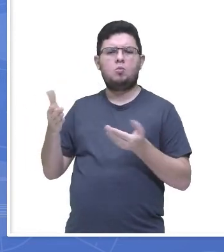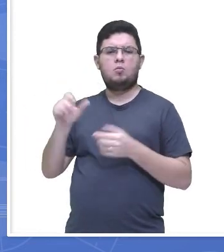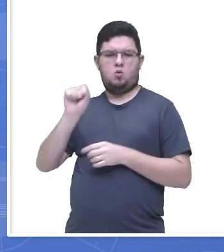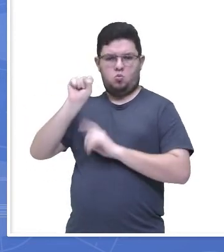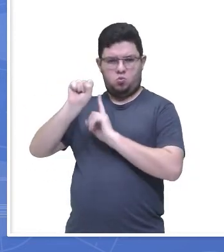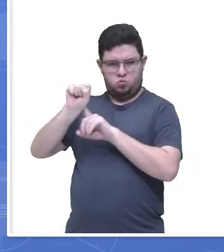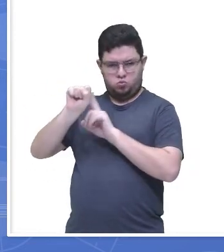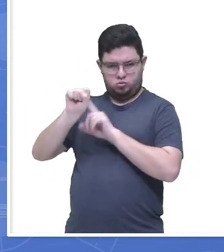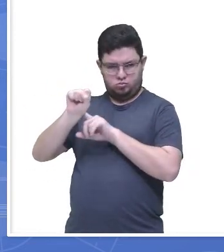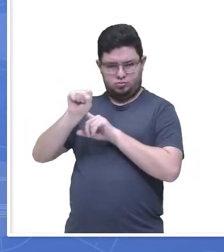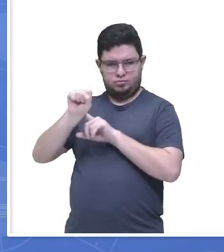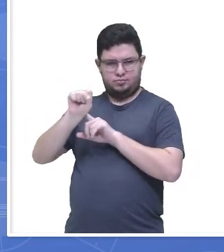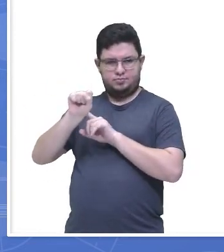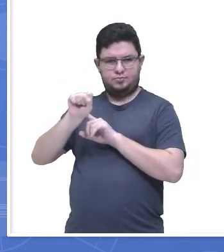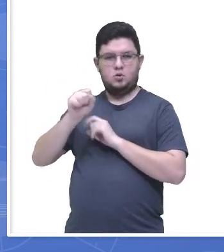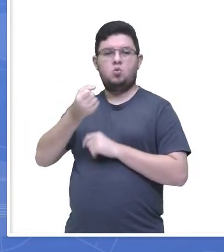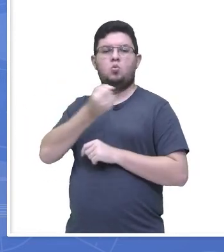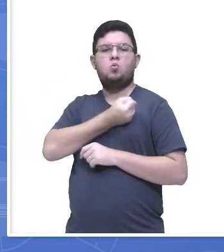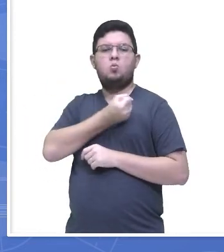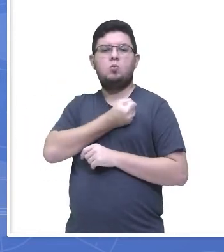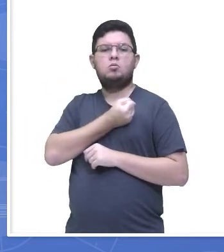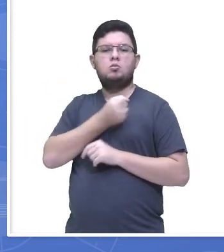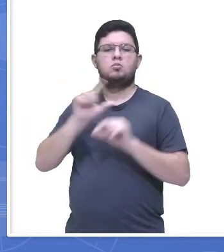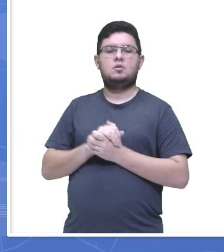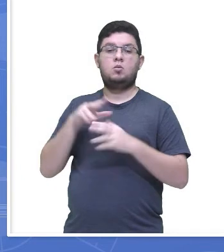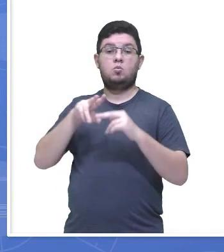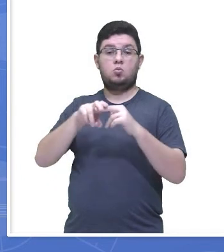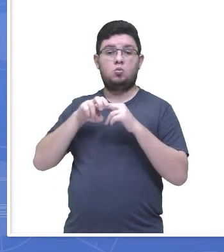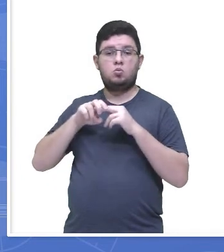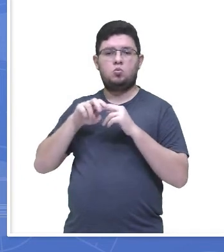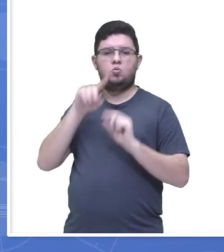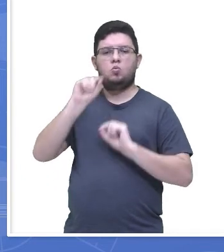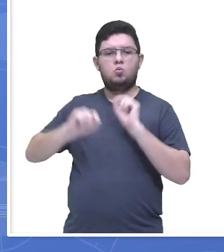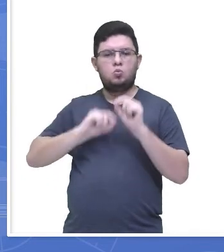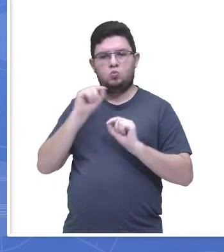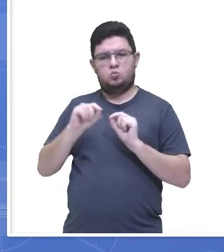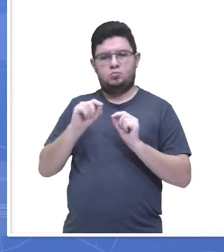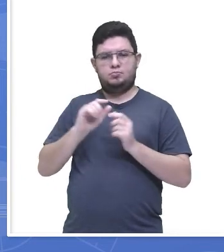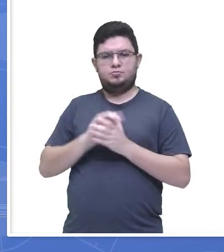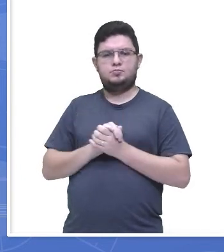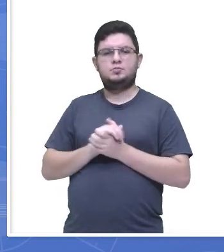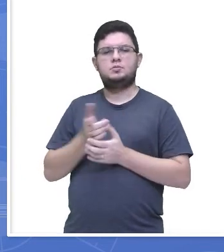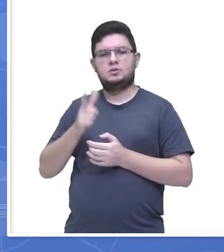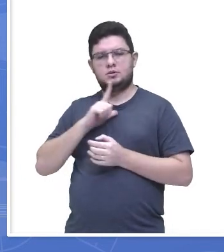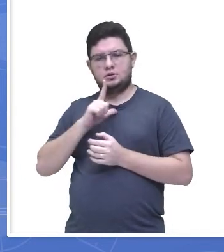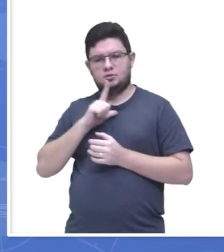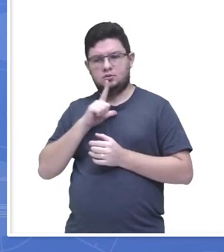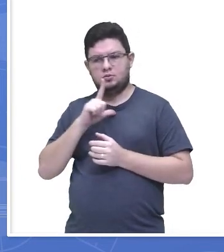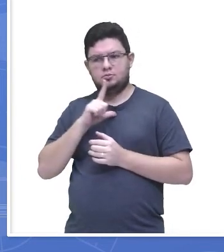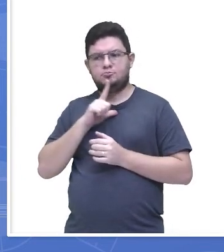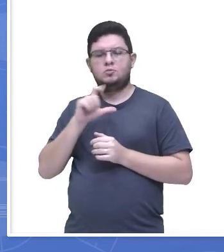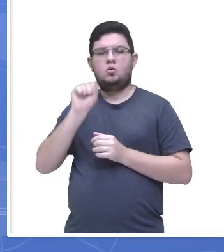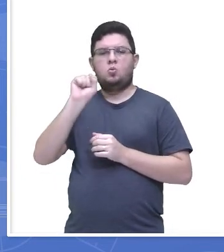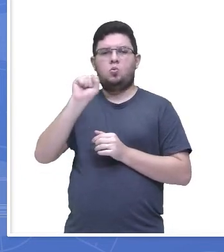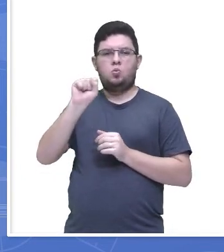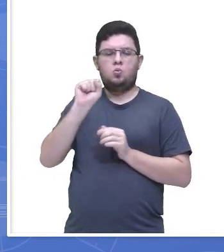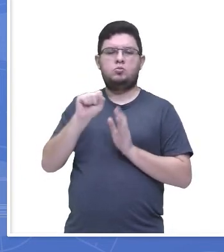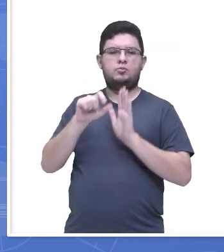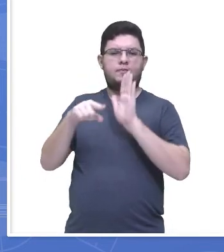a variação de temperatura. Vou colocar aqui um T maiúsculo para não confundir você. Quantidade de calor a gente acabou de calcular,